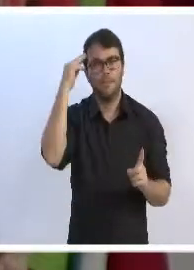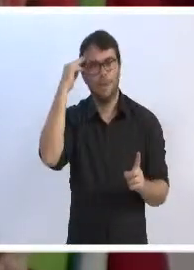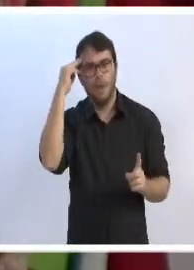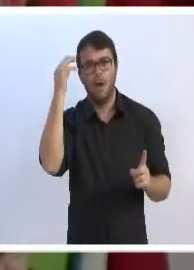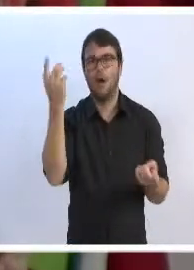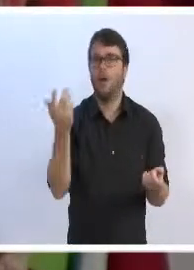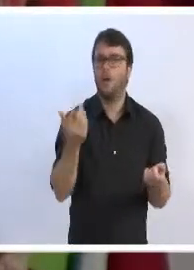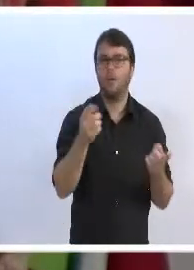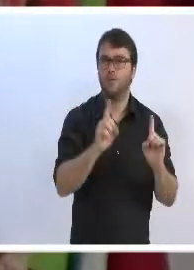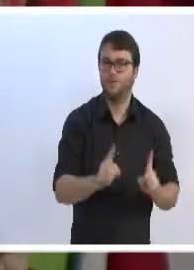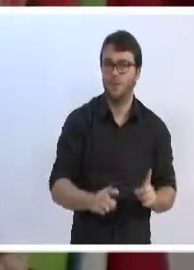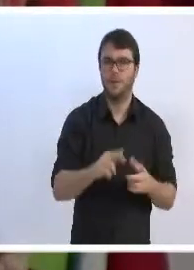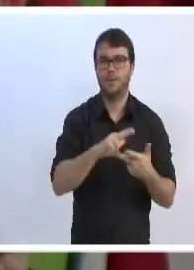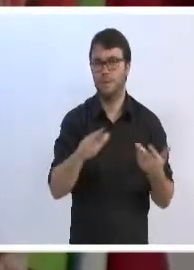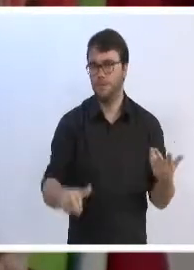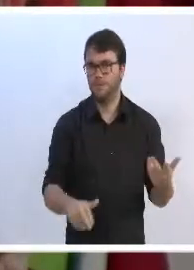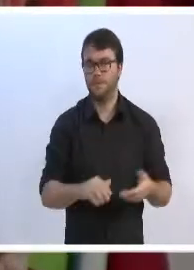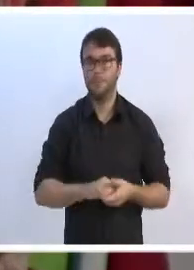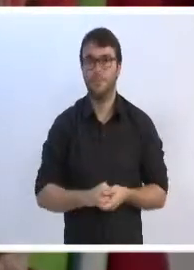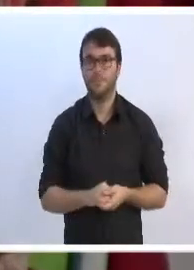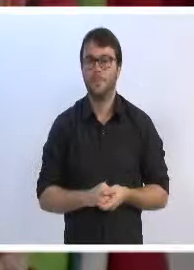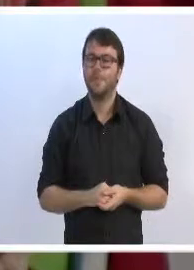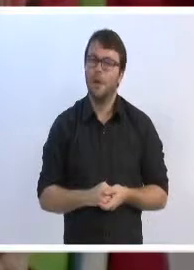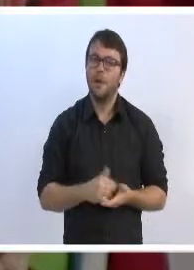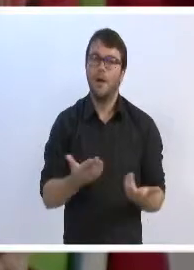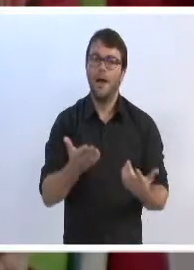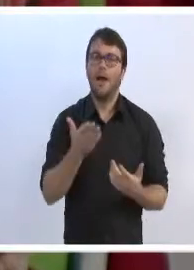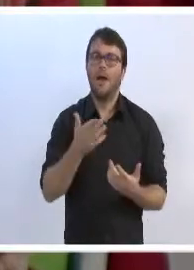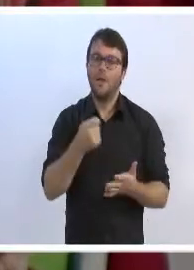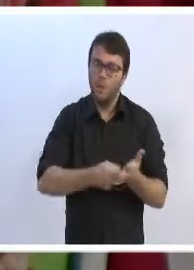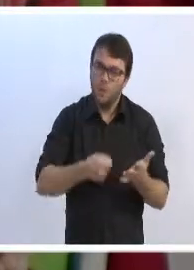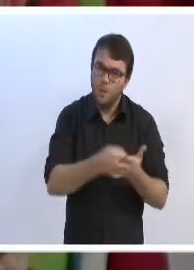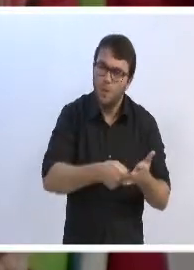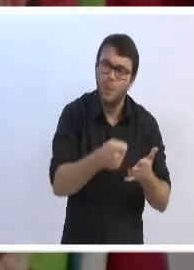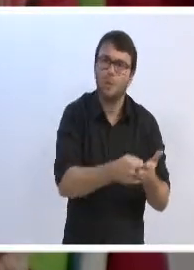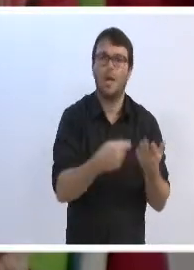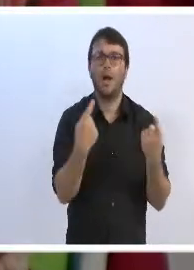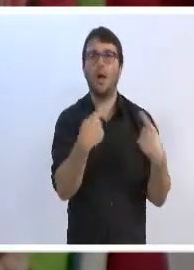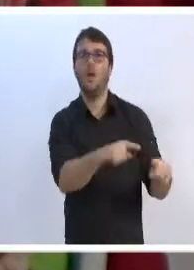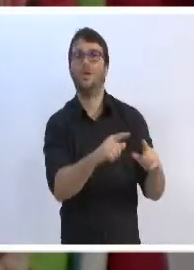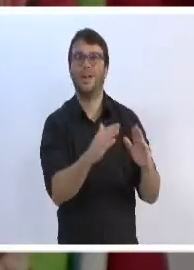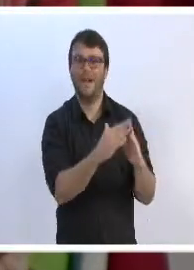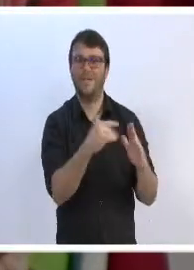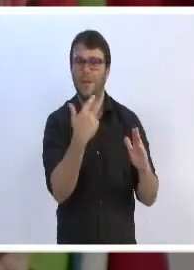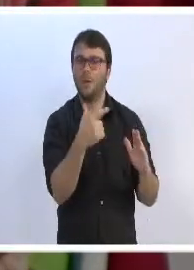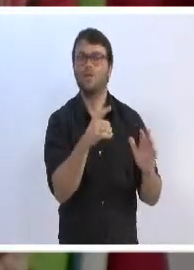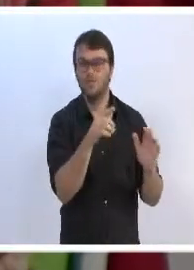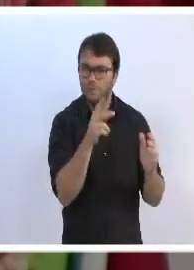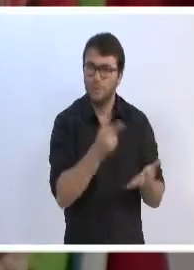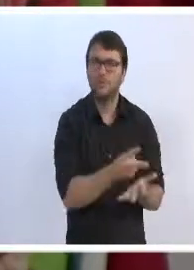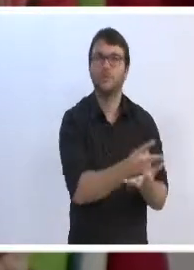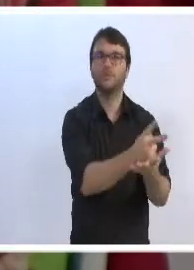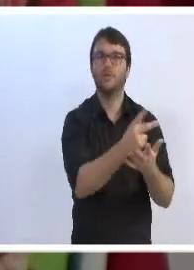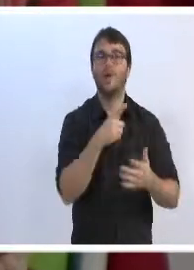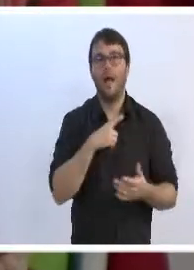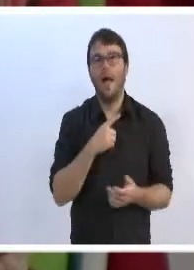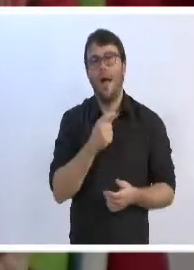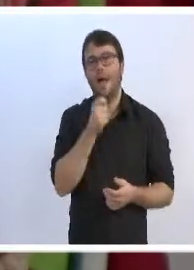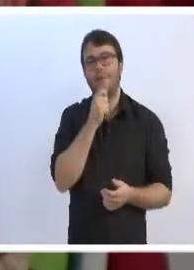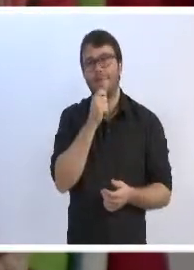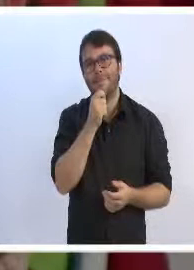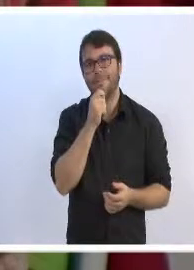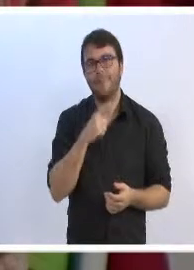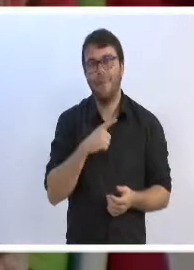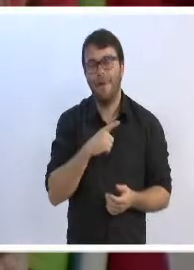mental então a luta antimanicomial ela continua nós ainda temos alguns estabelecimentos no